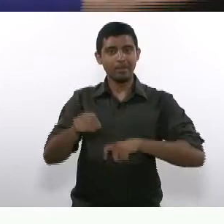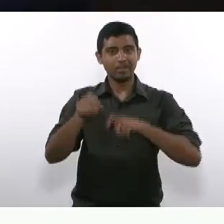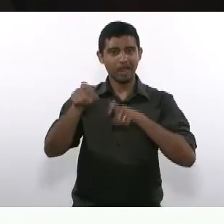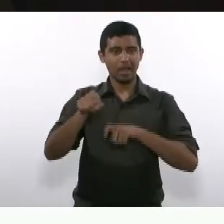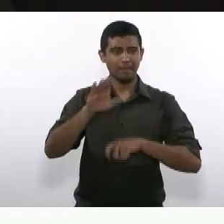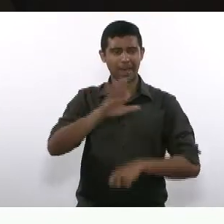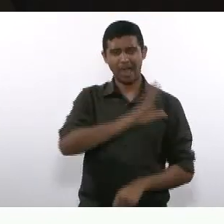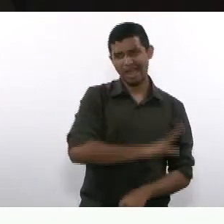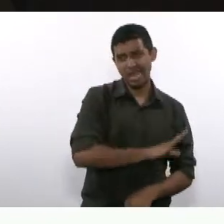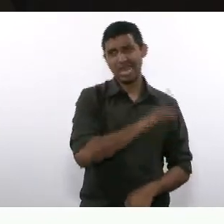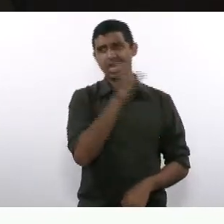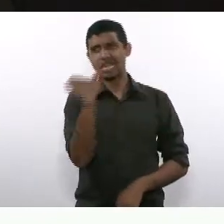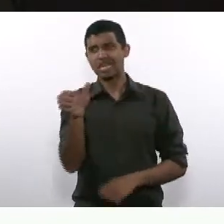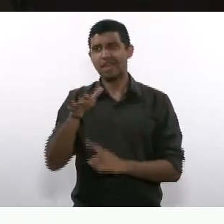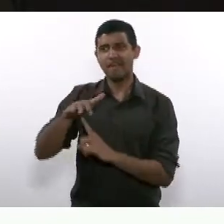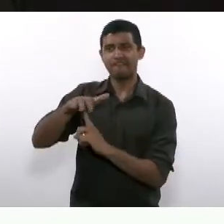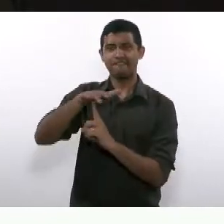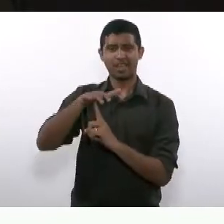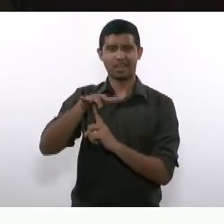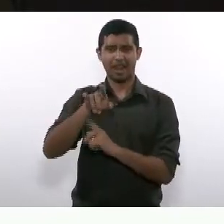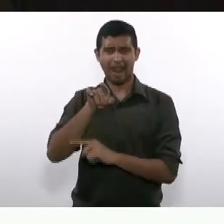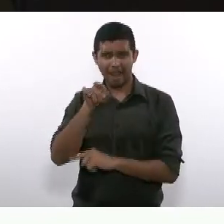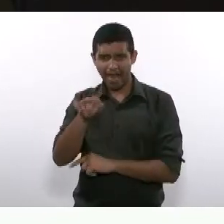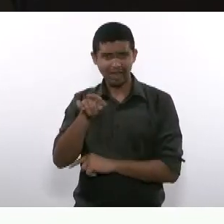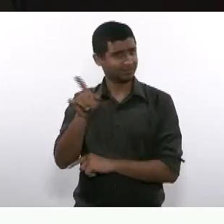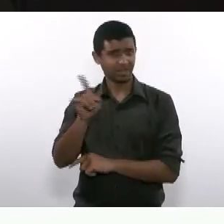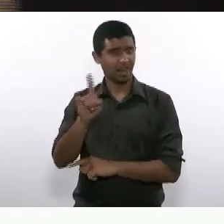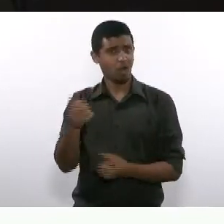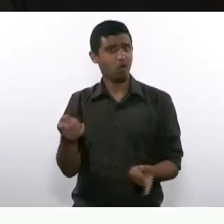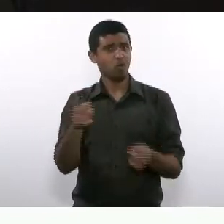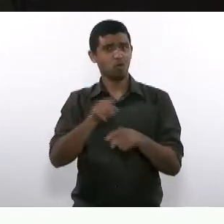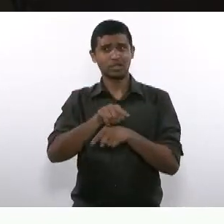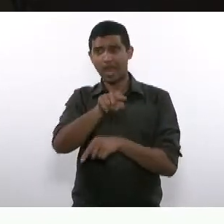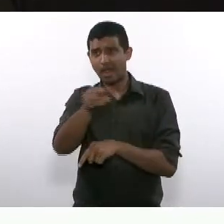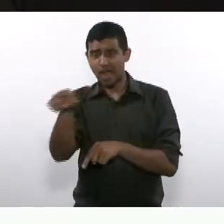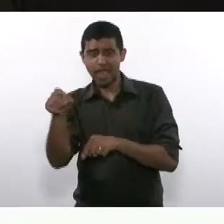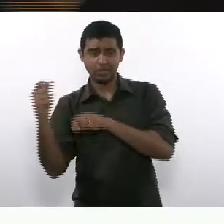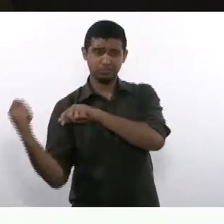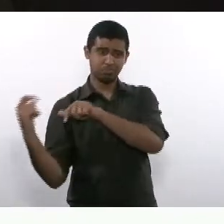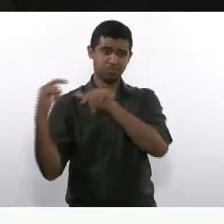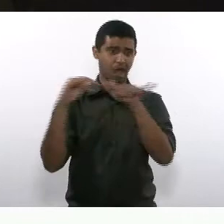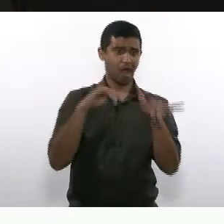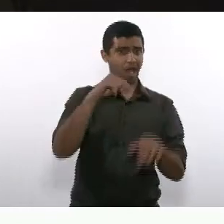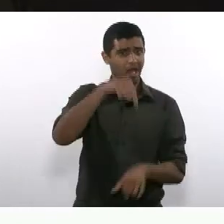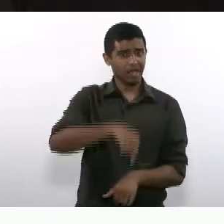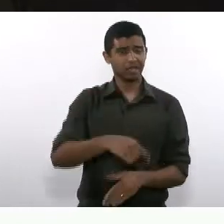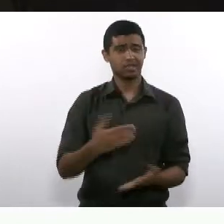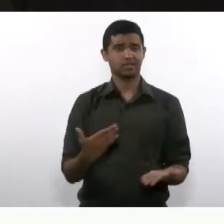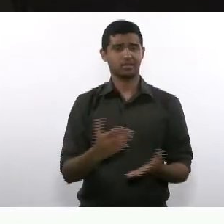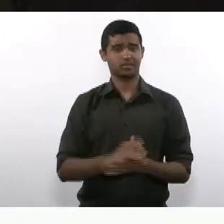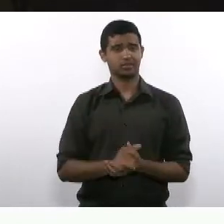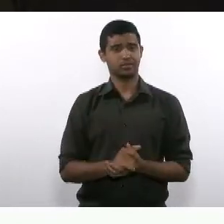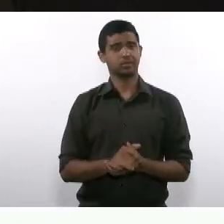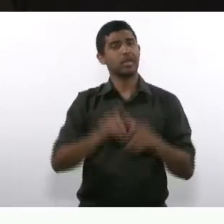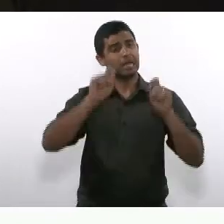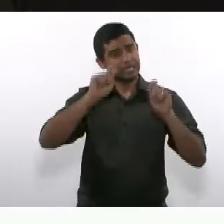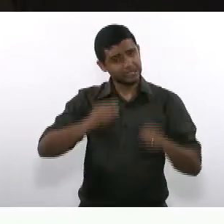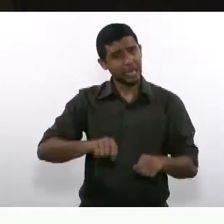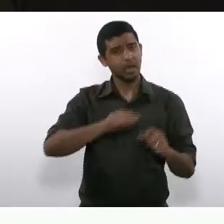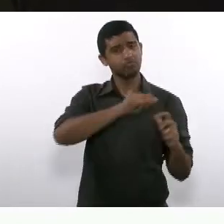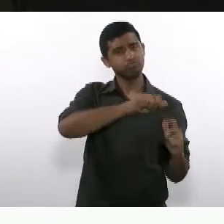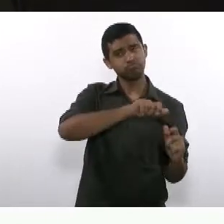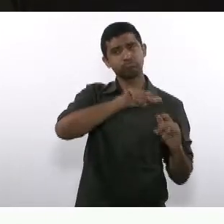interior. Você traz o interior para cá. E o interior para lá, porque você contribui,